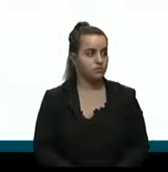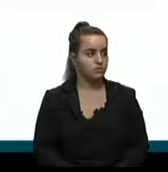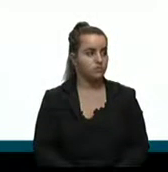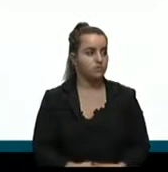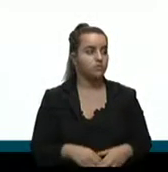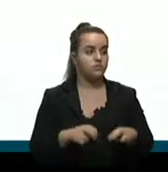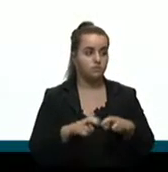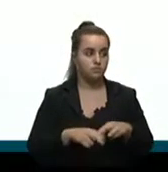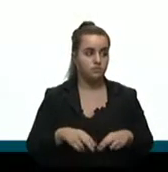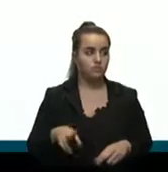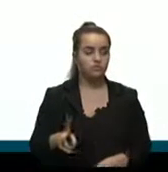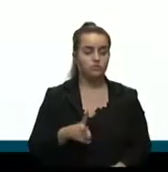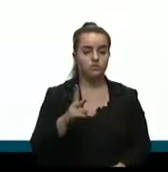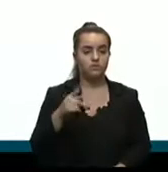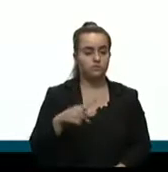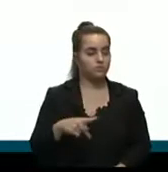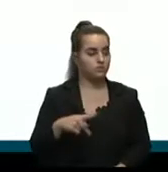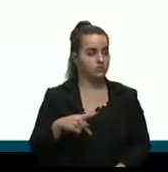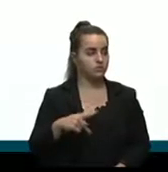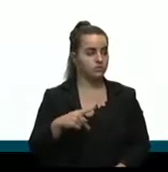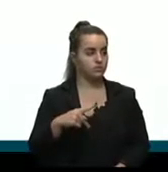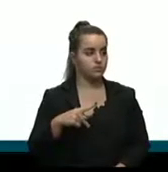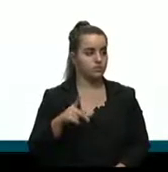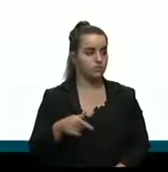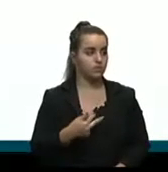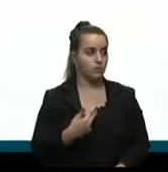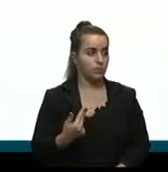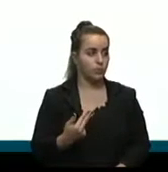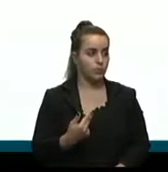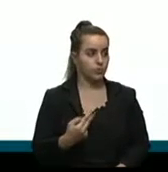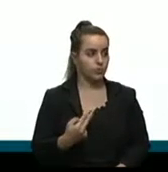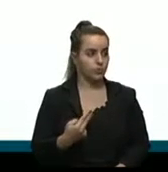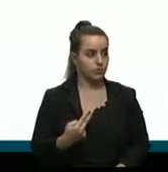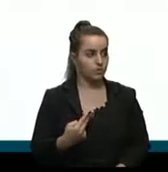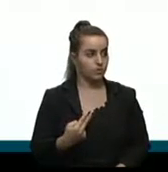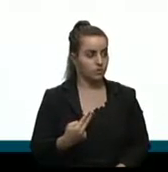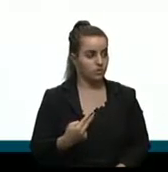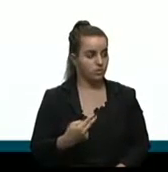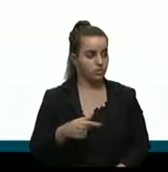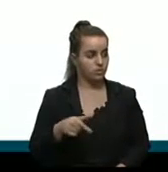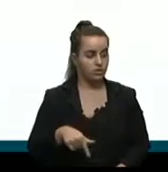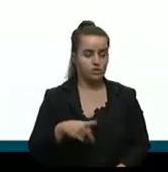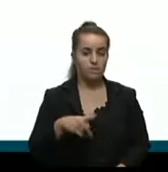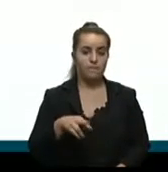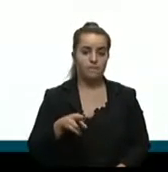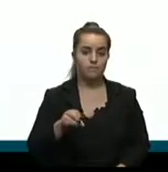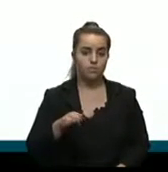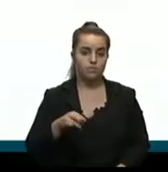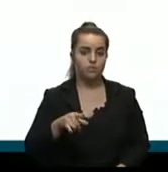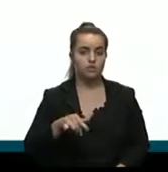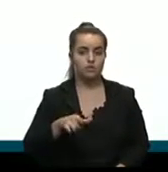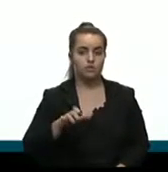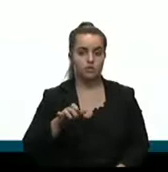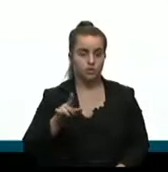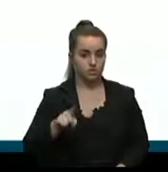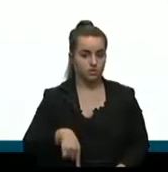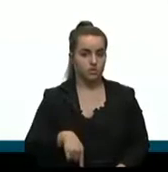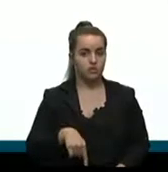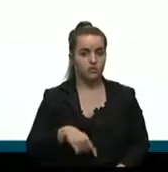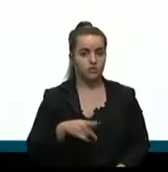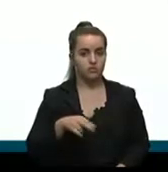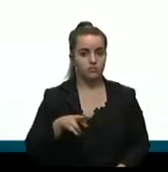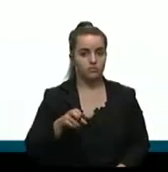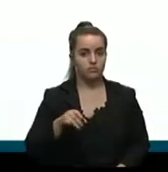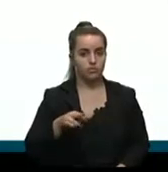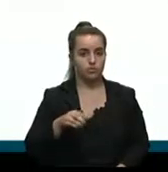Por isso, o valor P é igual a essa probabilidade, sendo a